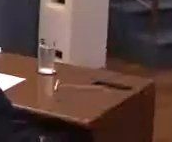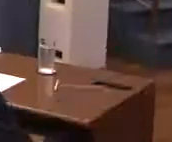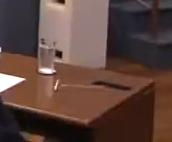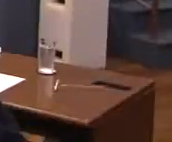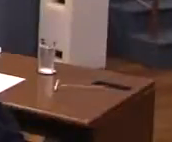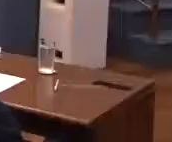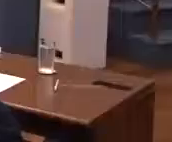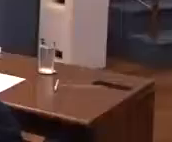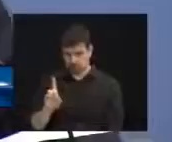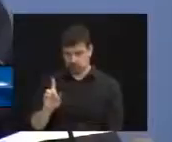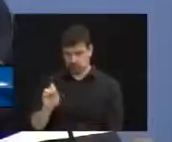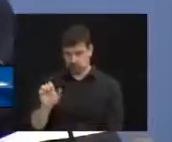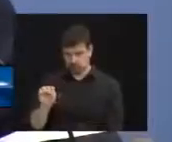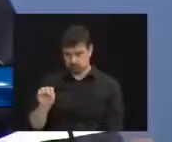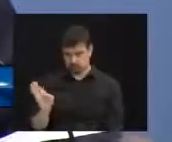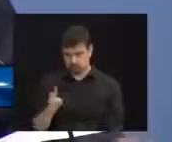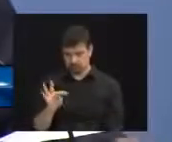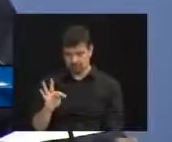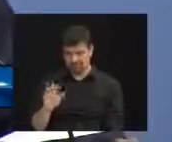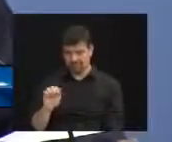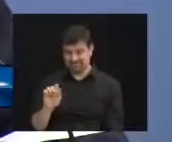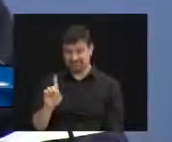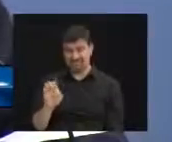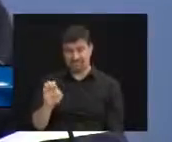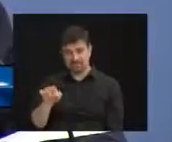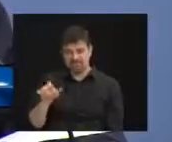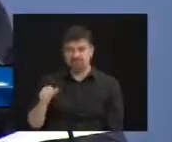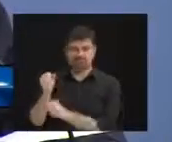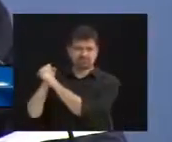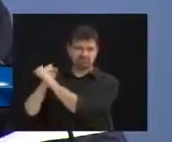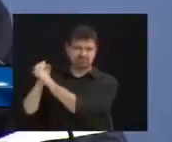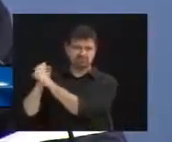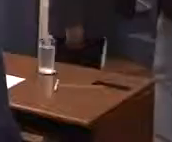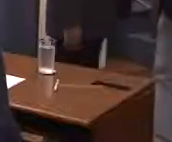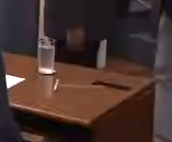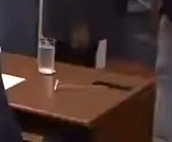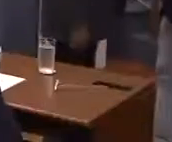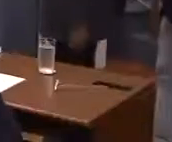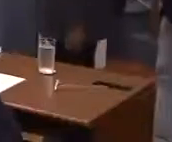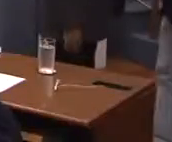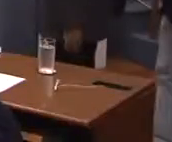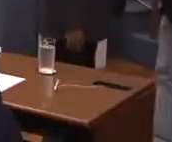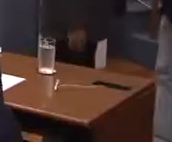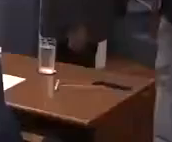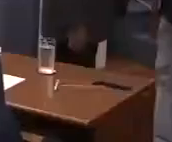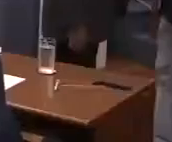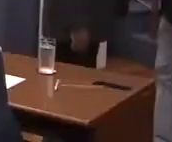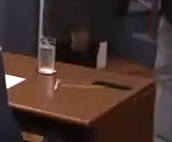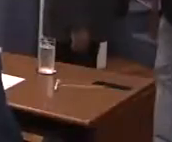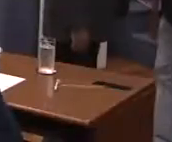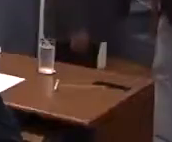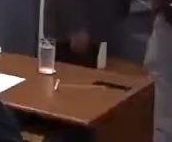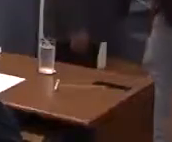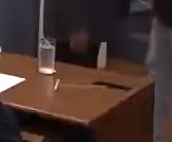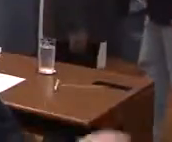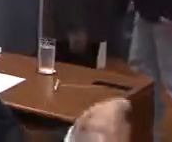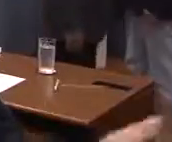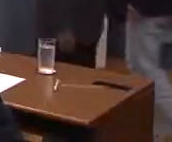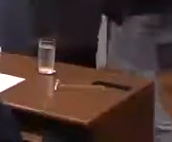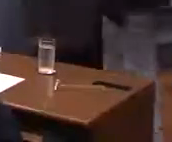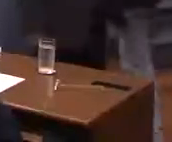com 65. Também faz parte da bancada o vereador Jairson Canário. Sei do trabalho que a gente está fazendo e